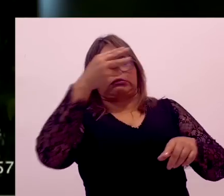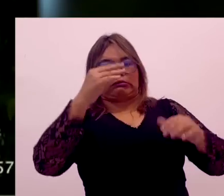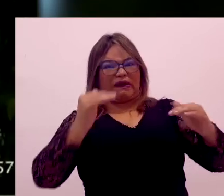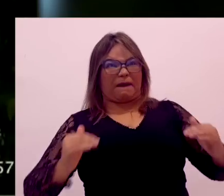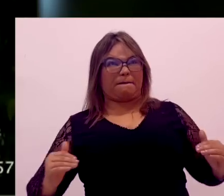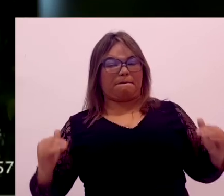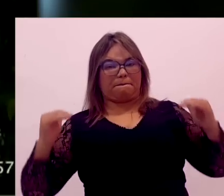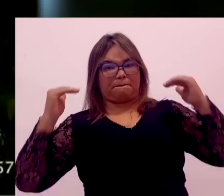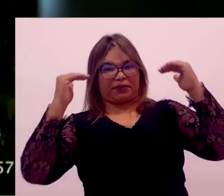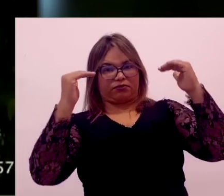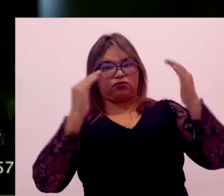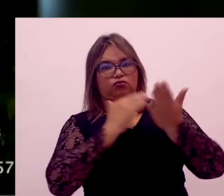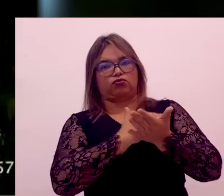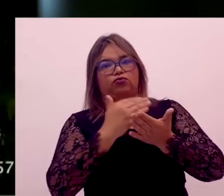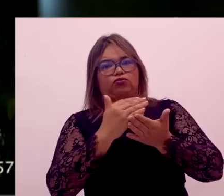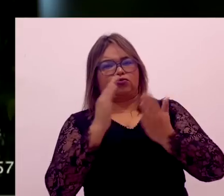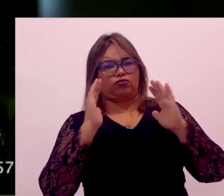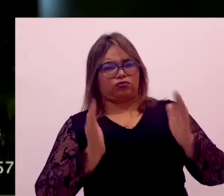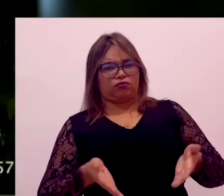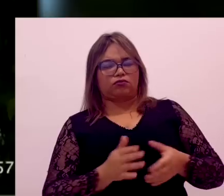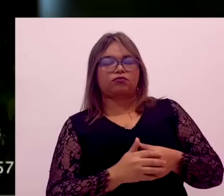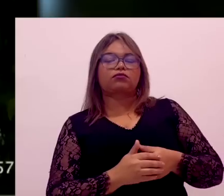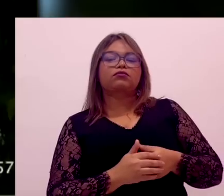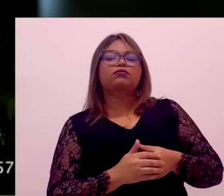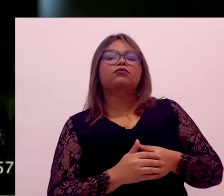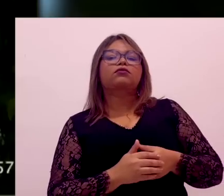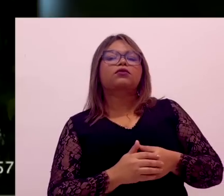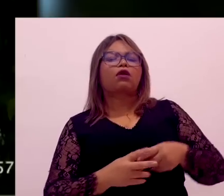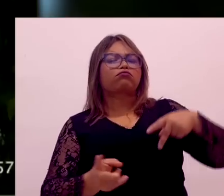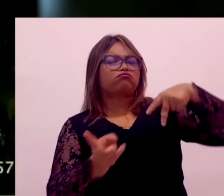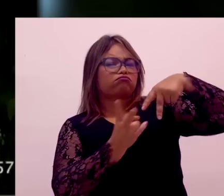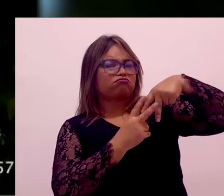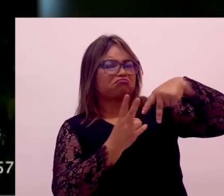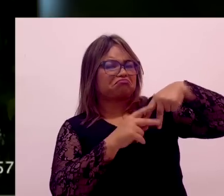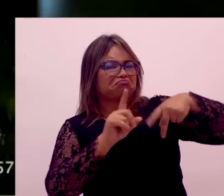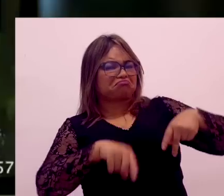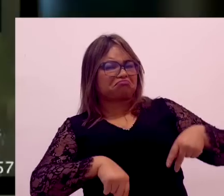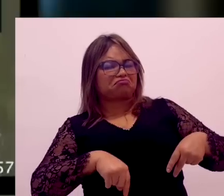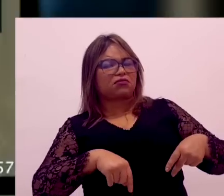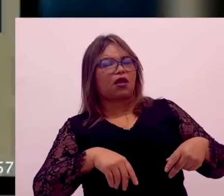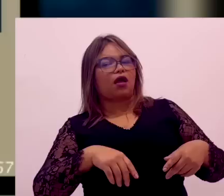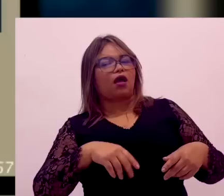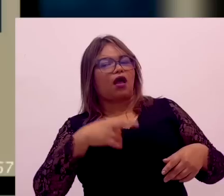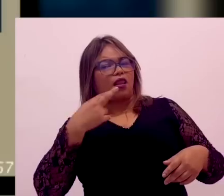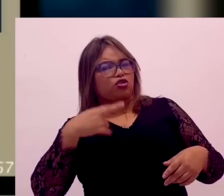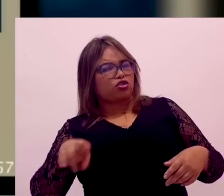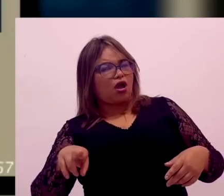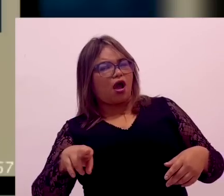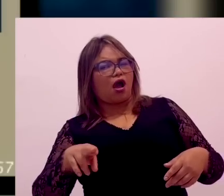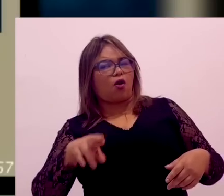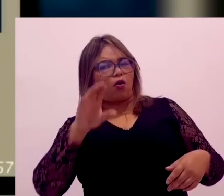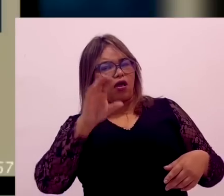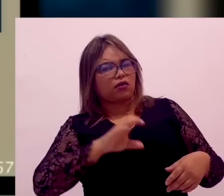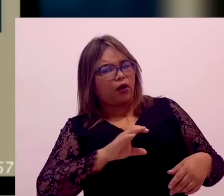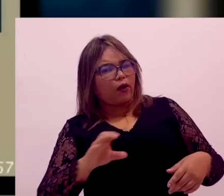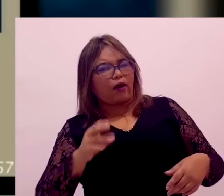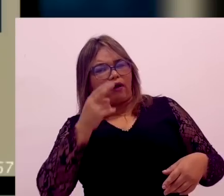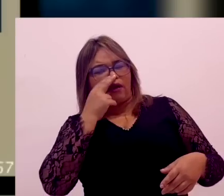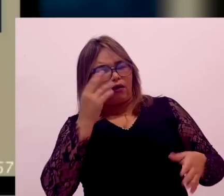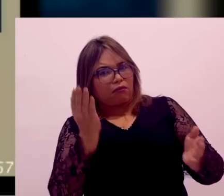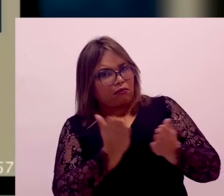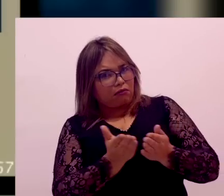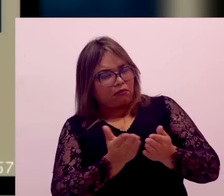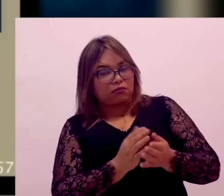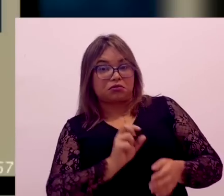uma organização cristã? Se a maçonaria fosse simplesmente uma instituição cristã, os judeus e os muçulmanos, os brahman,